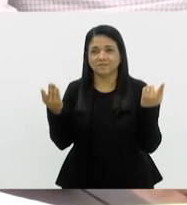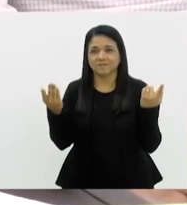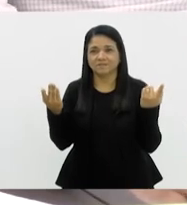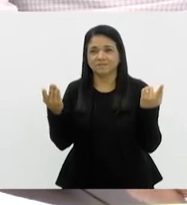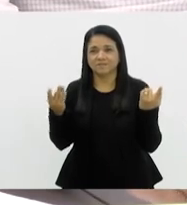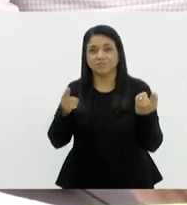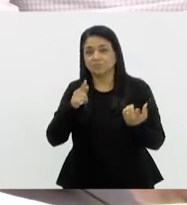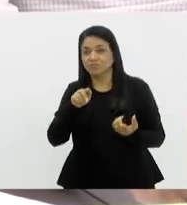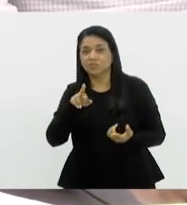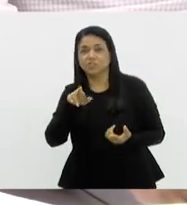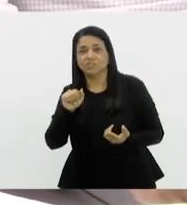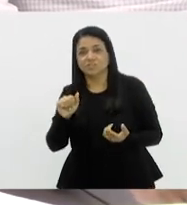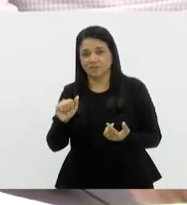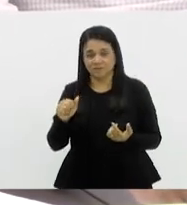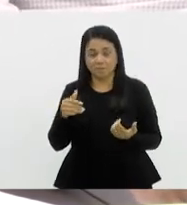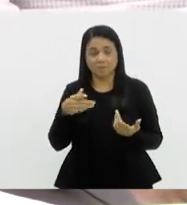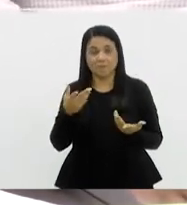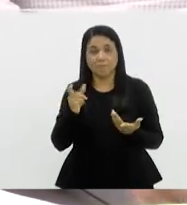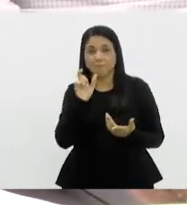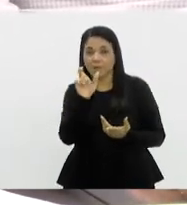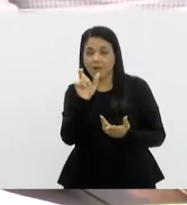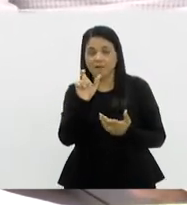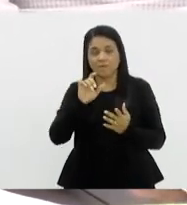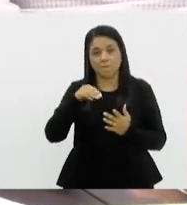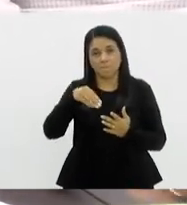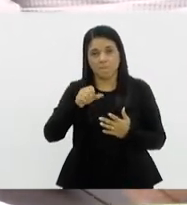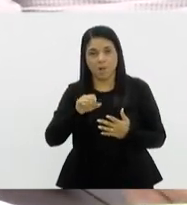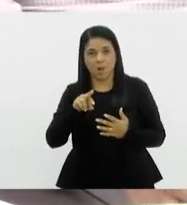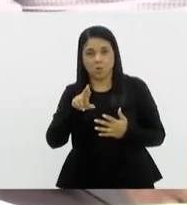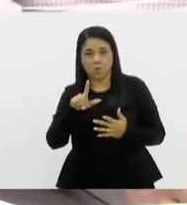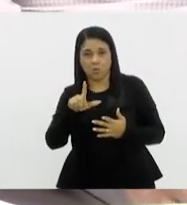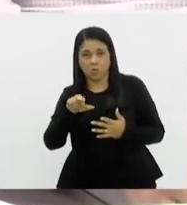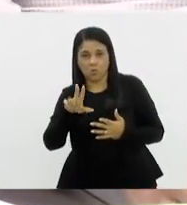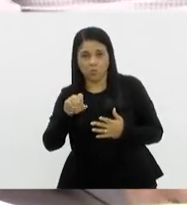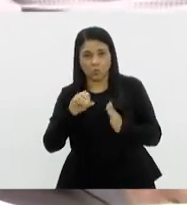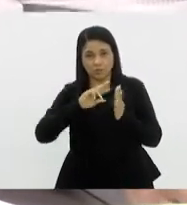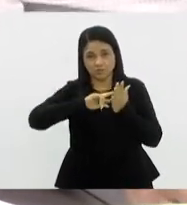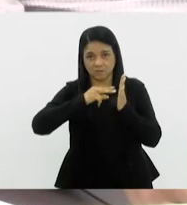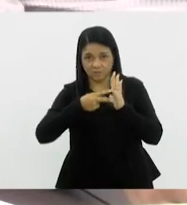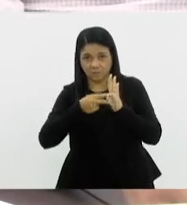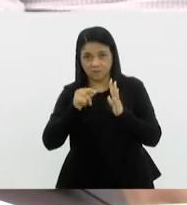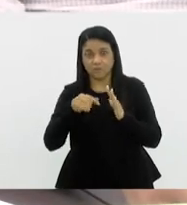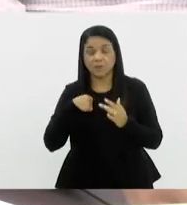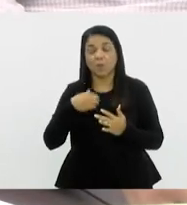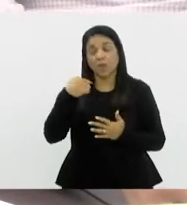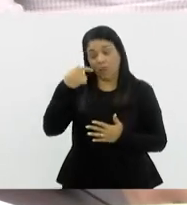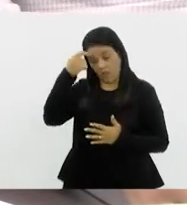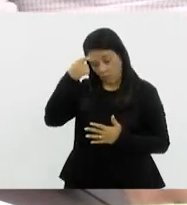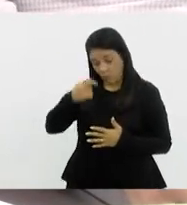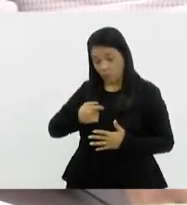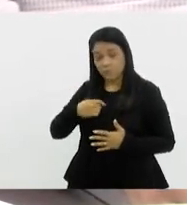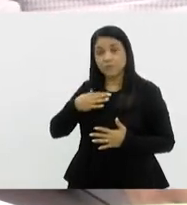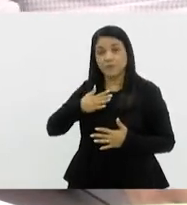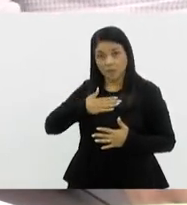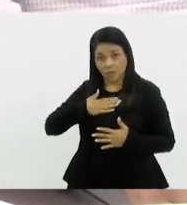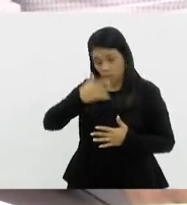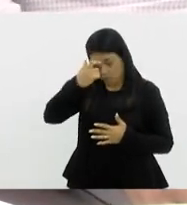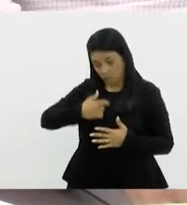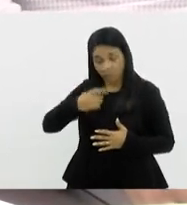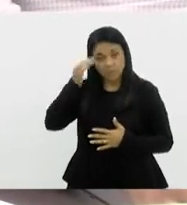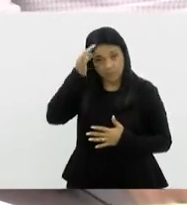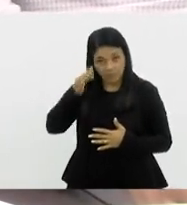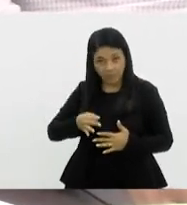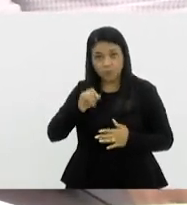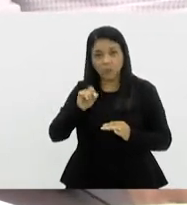que está no dicionário sobre maluco. Então, a ideia, entendo eu, deputada Verônica, que a intenção do projeto é boa, é